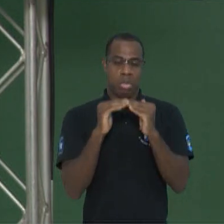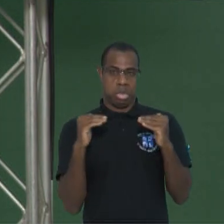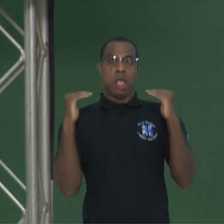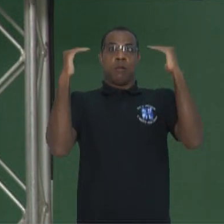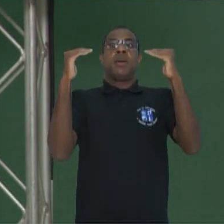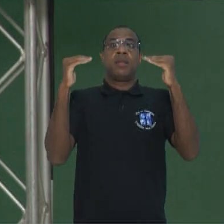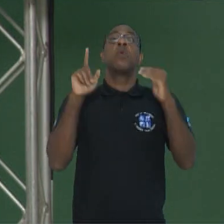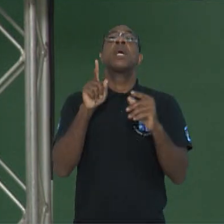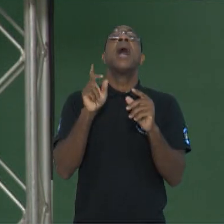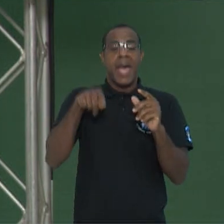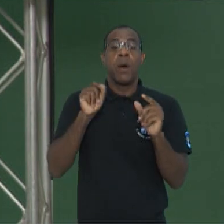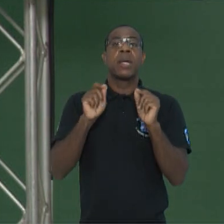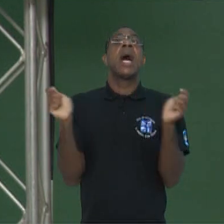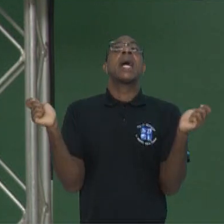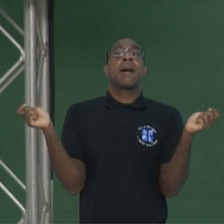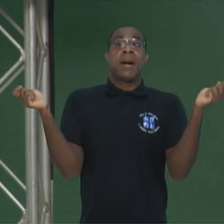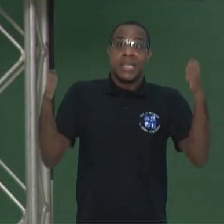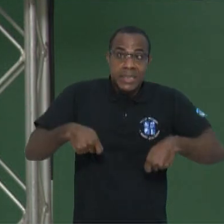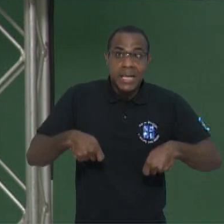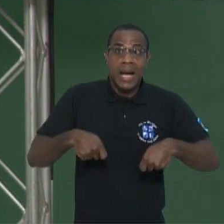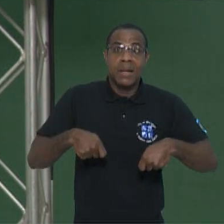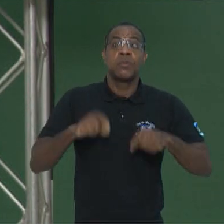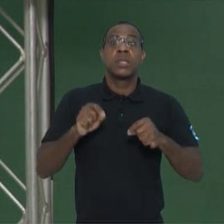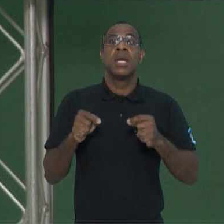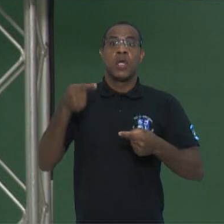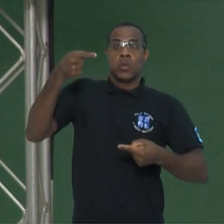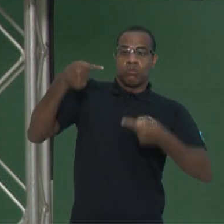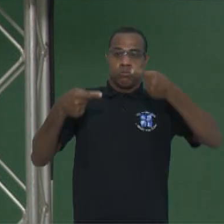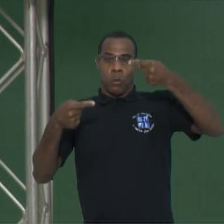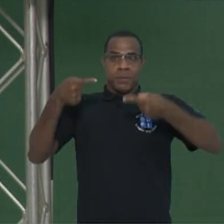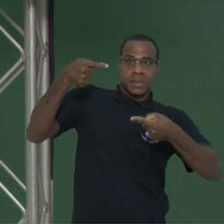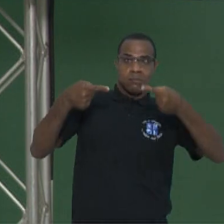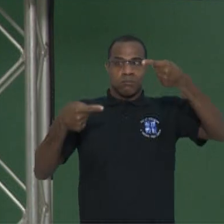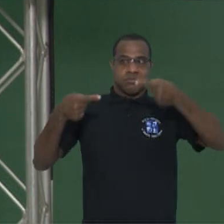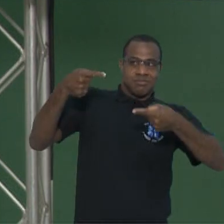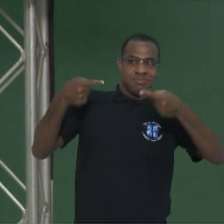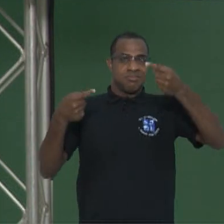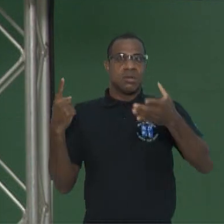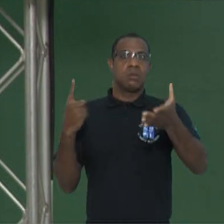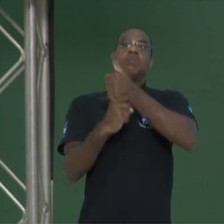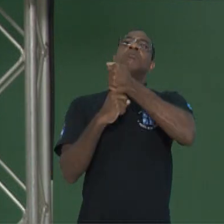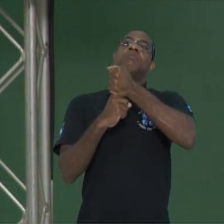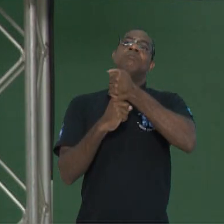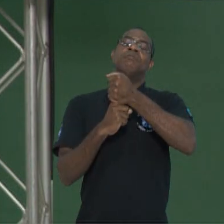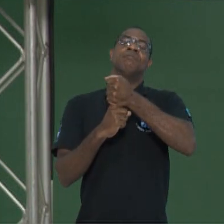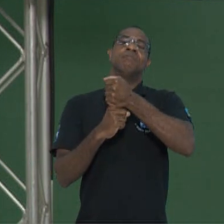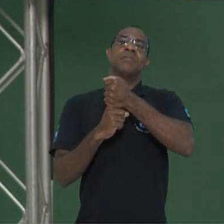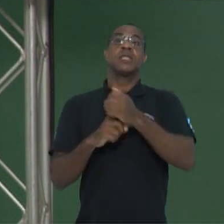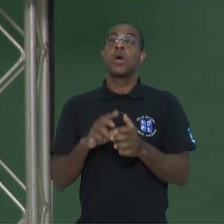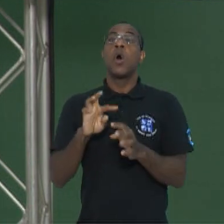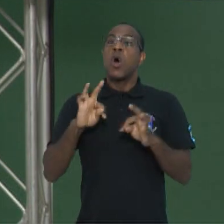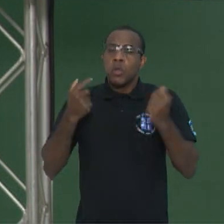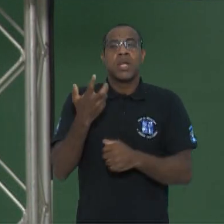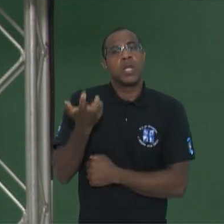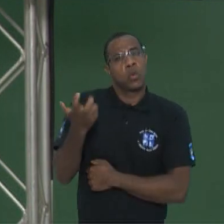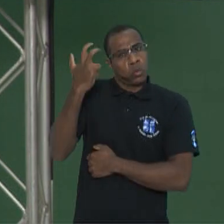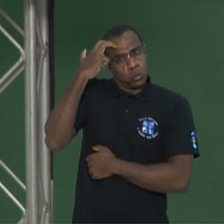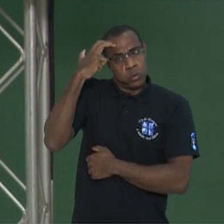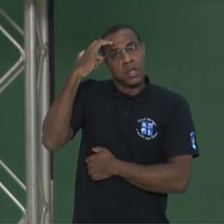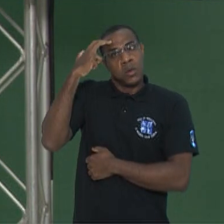mas é capacidade ou possibilidades de dominação, certo? Todas as culturas são ricas, se a gente fizer uma